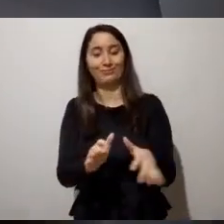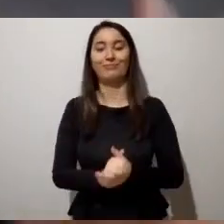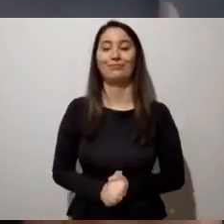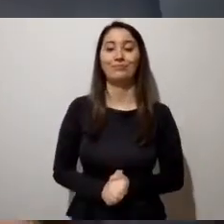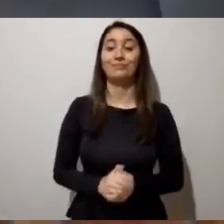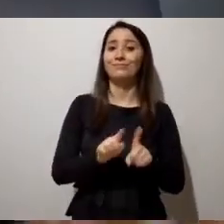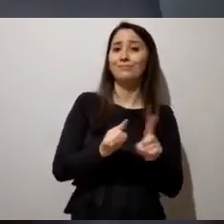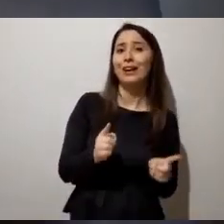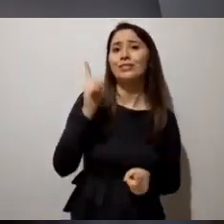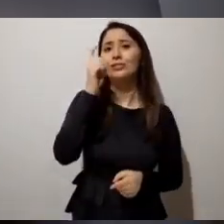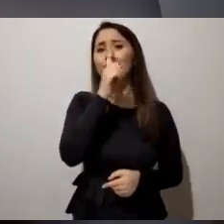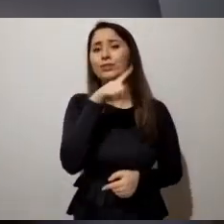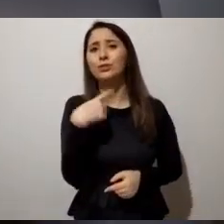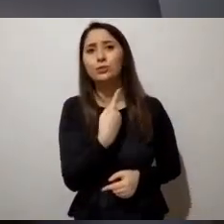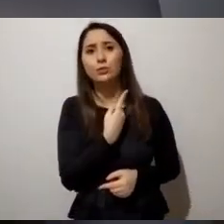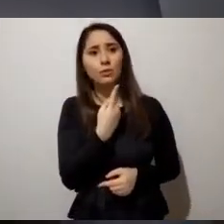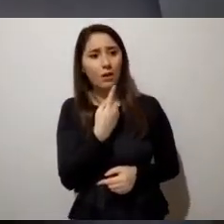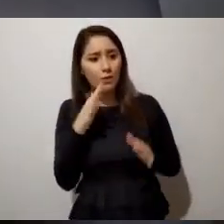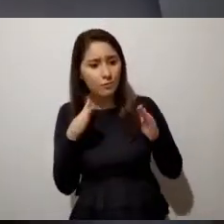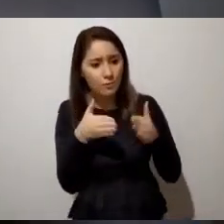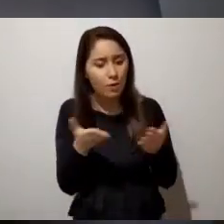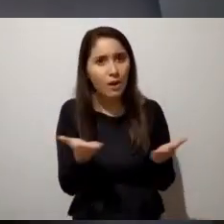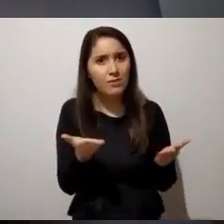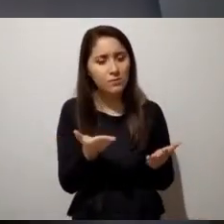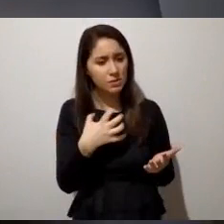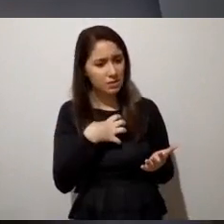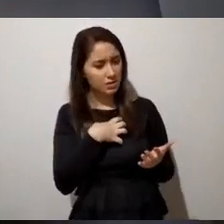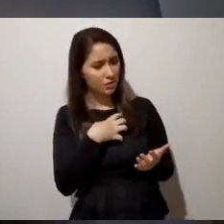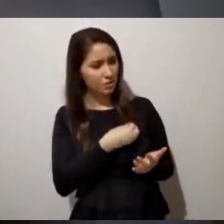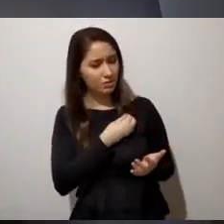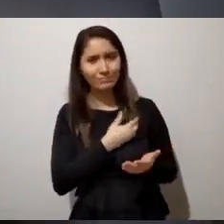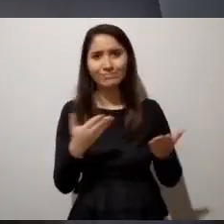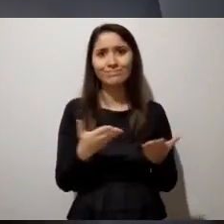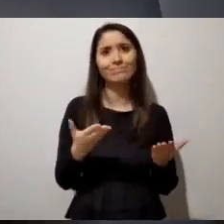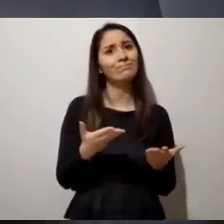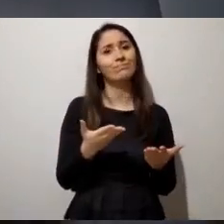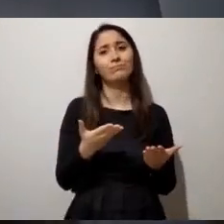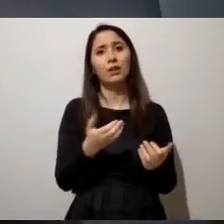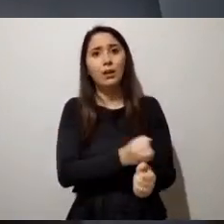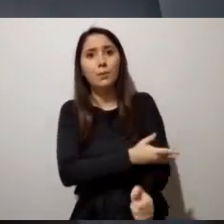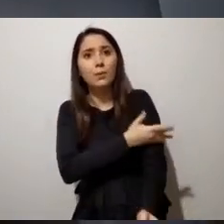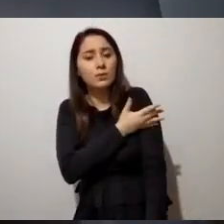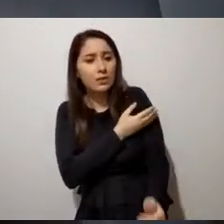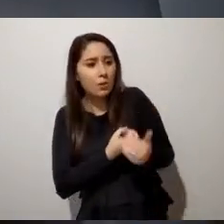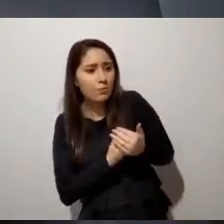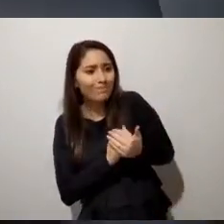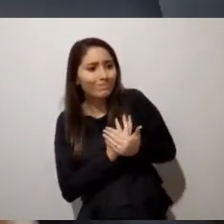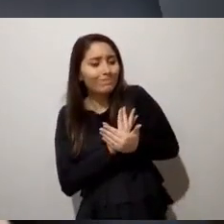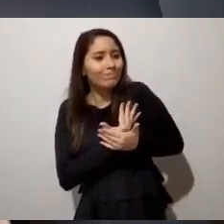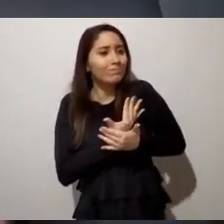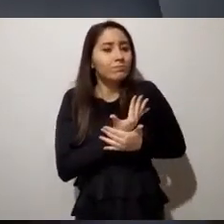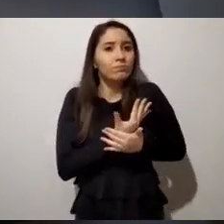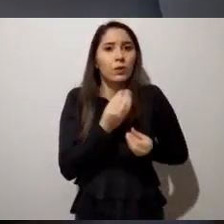raramente a gente pensa no aqui e agora, o que eu tô sentindo com isso? Qual é a emoção que isso está gerando dentro de mim? E como